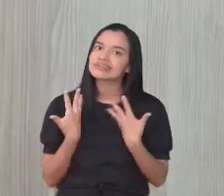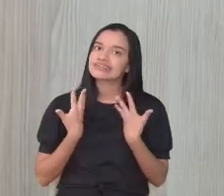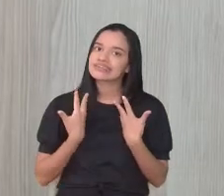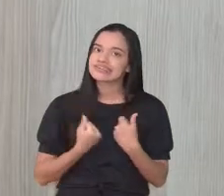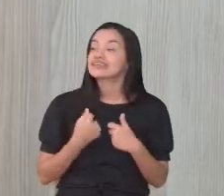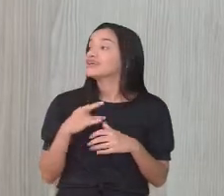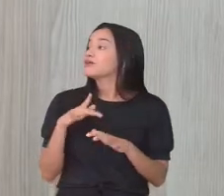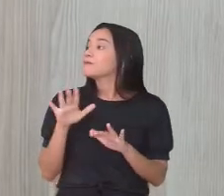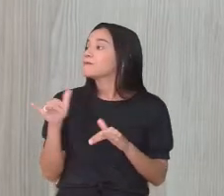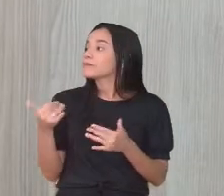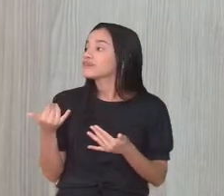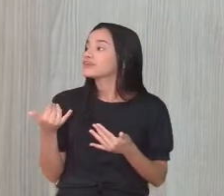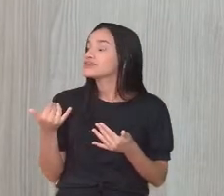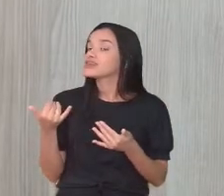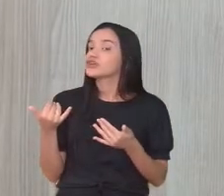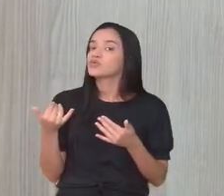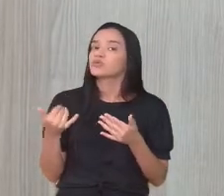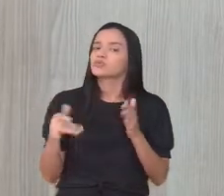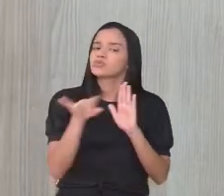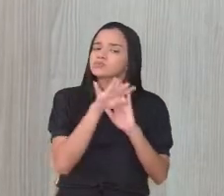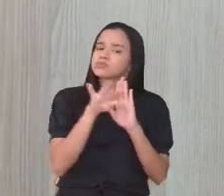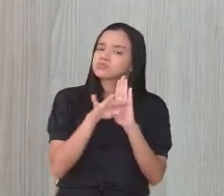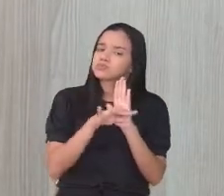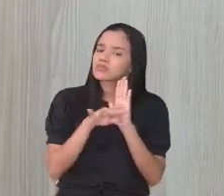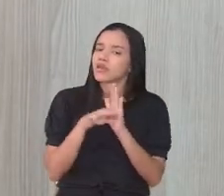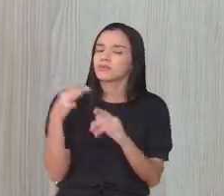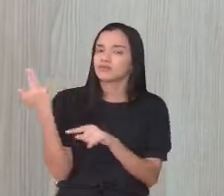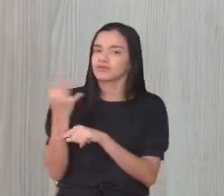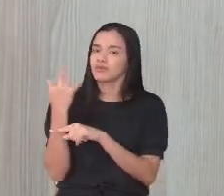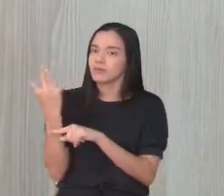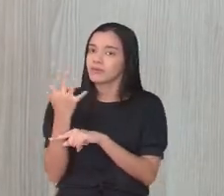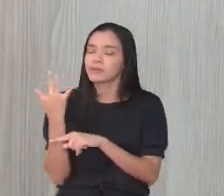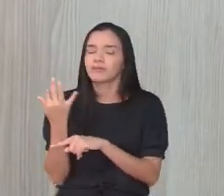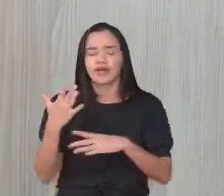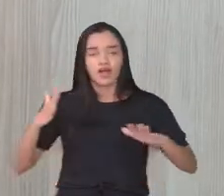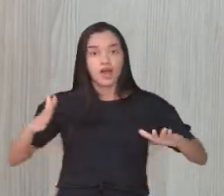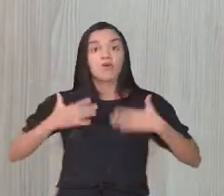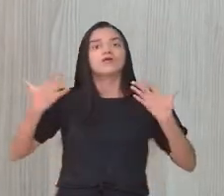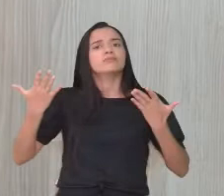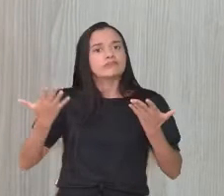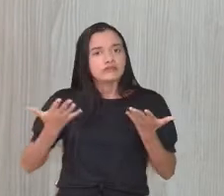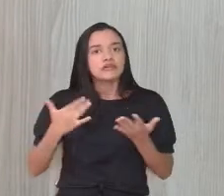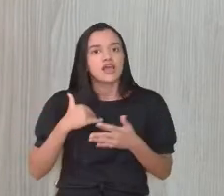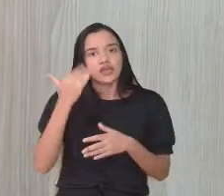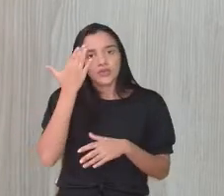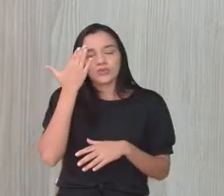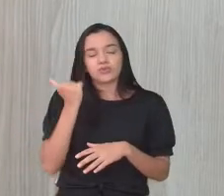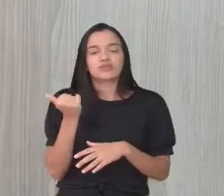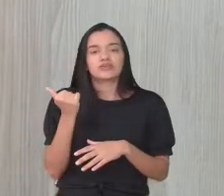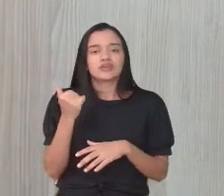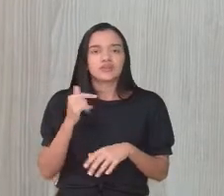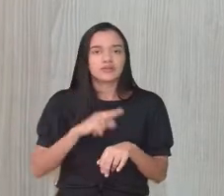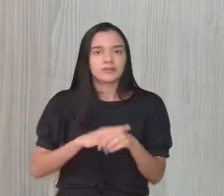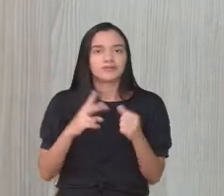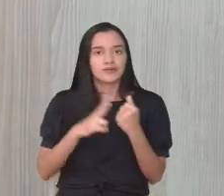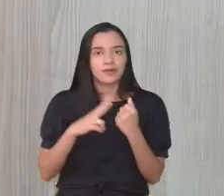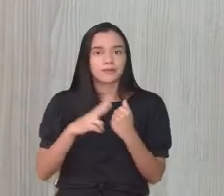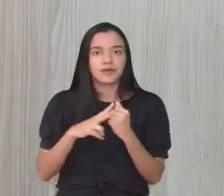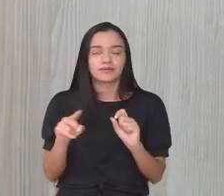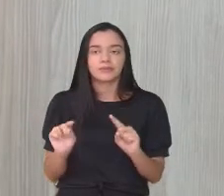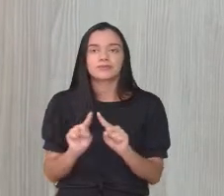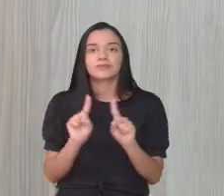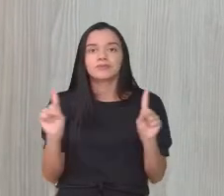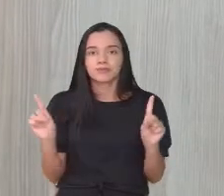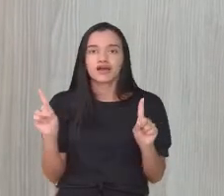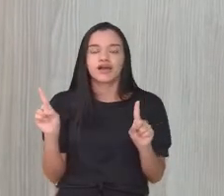parte dos elementos mais formais, né, gente? Eu sei que assusta, principalmente essa parte de tempos verbais, mas é algo que